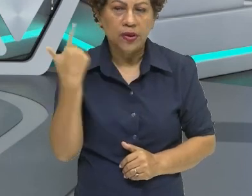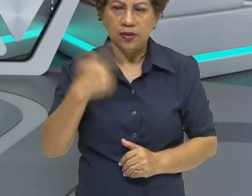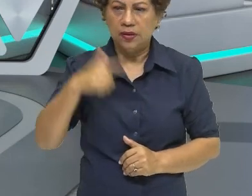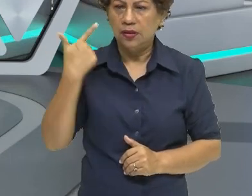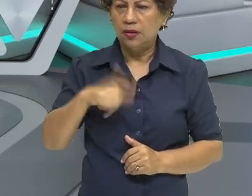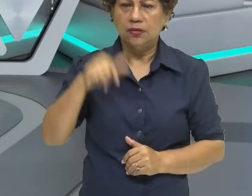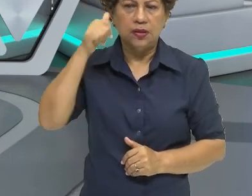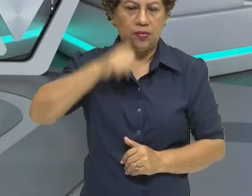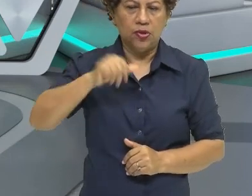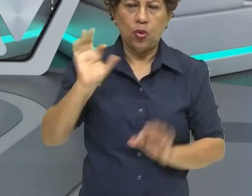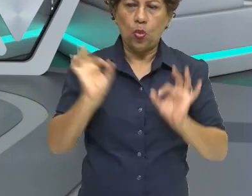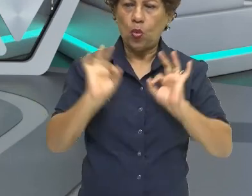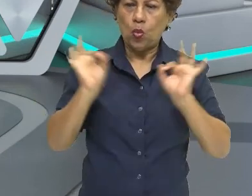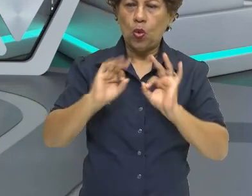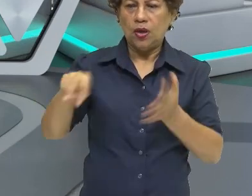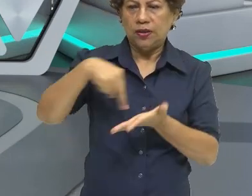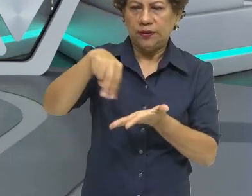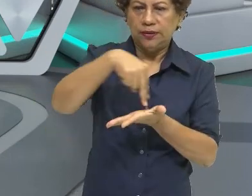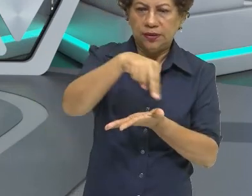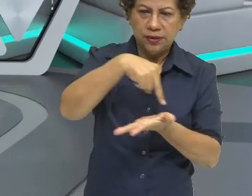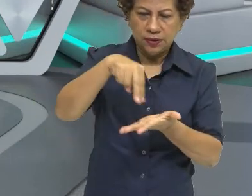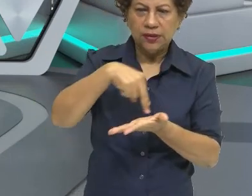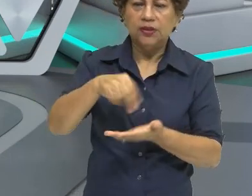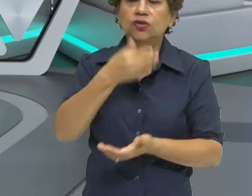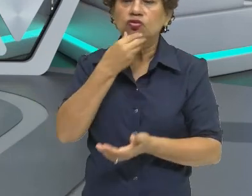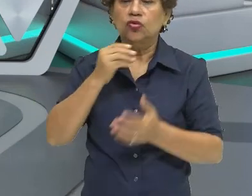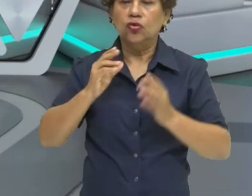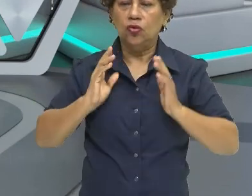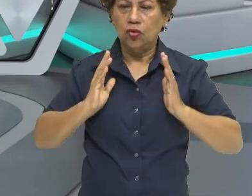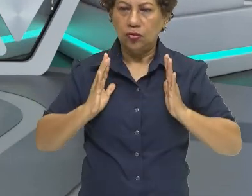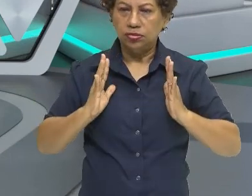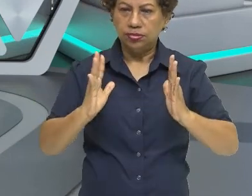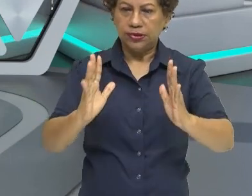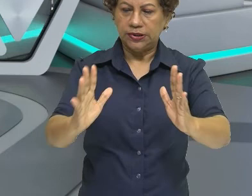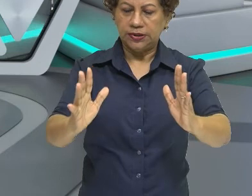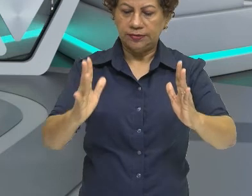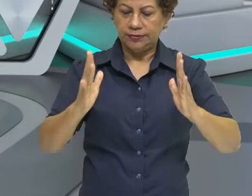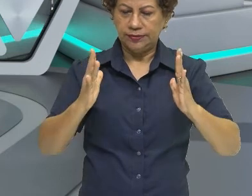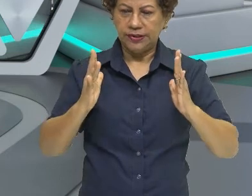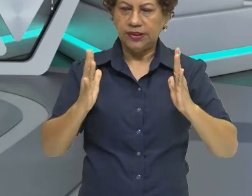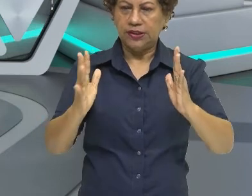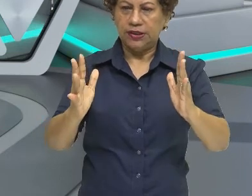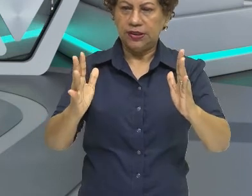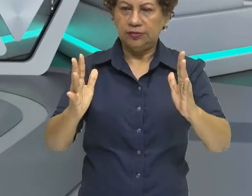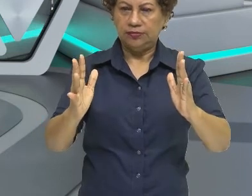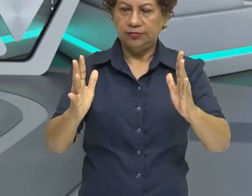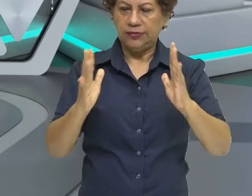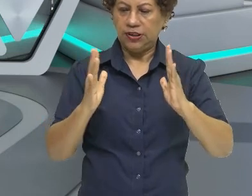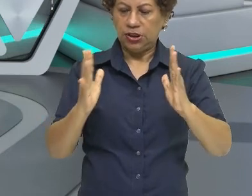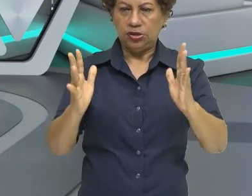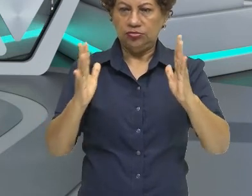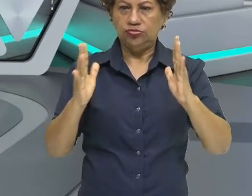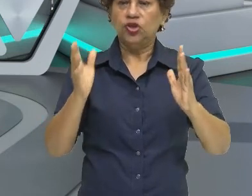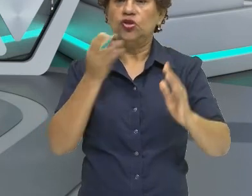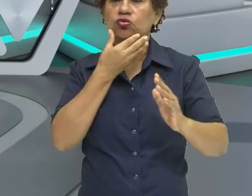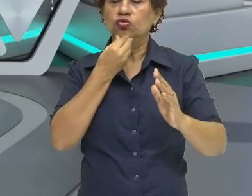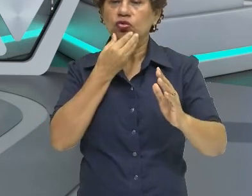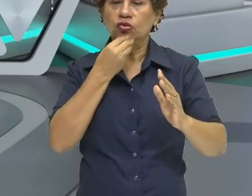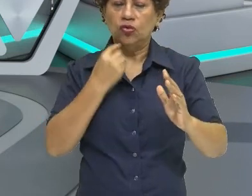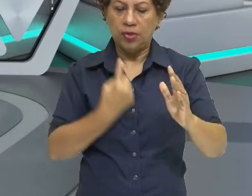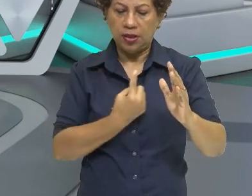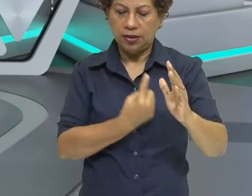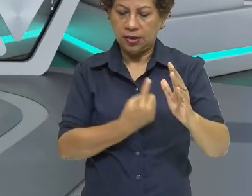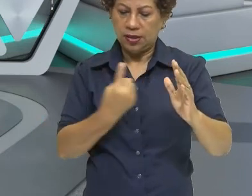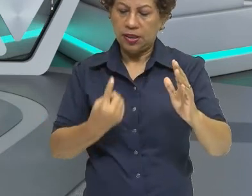homens. Eles fazem duas filas, os violeiros ficam lá na frente, e eles fazem a evolução da